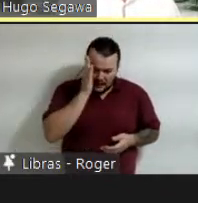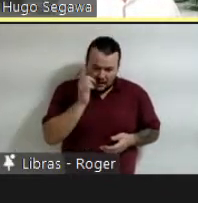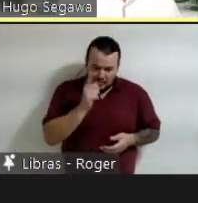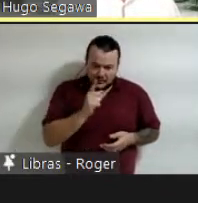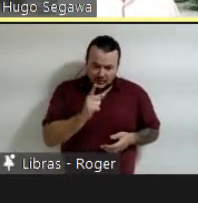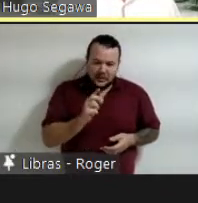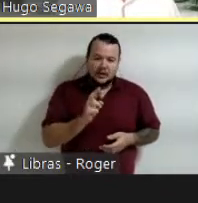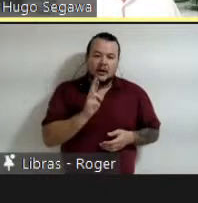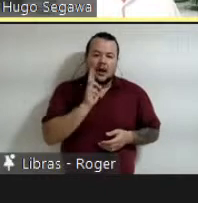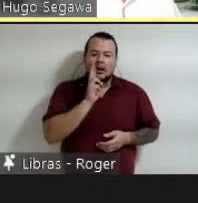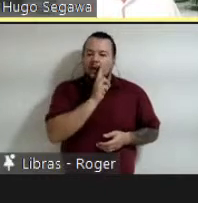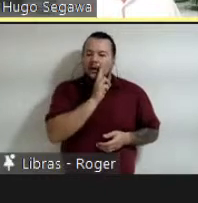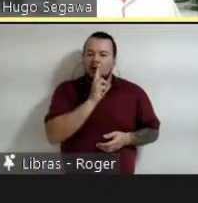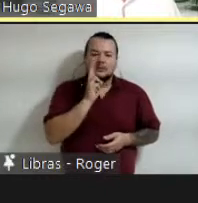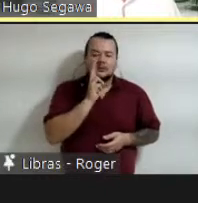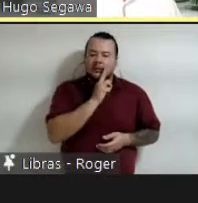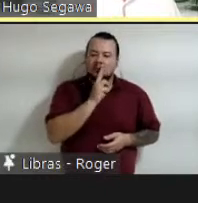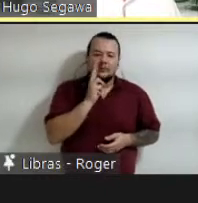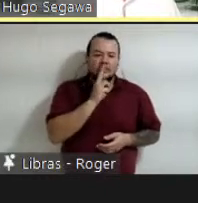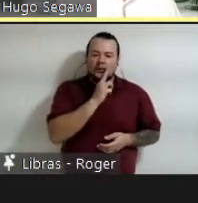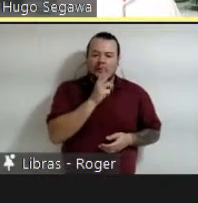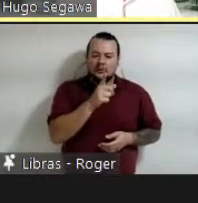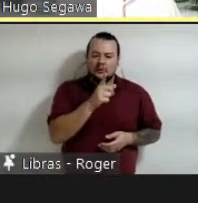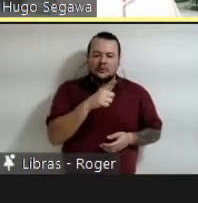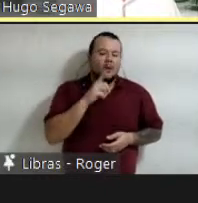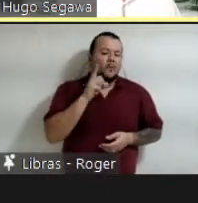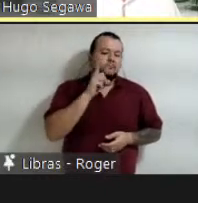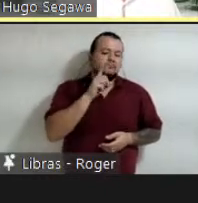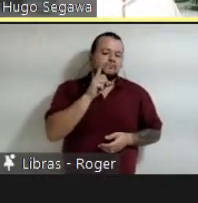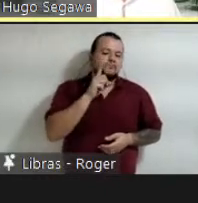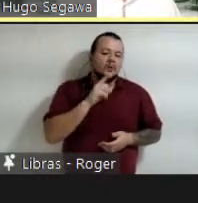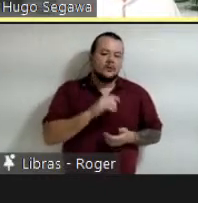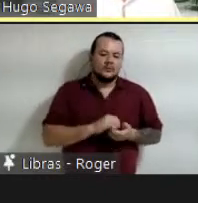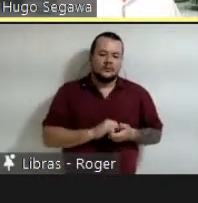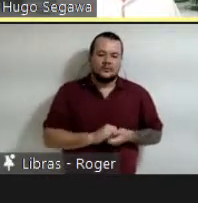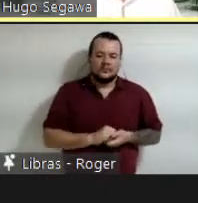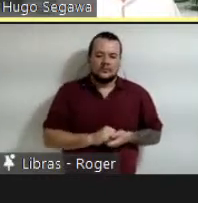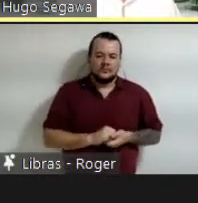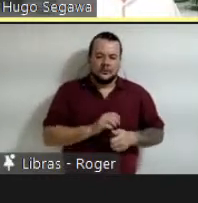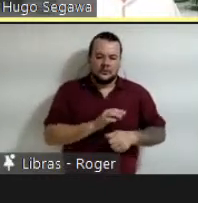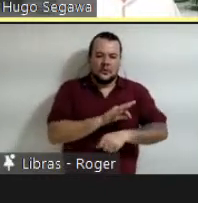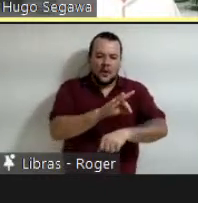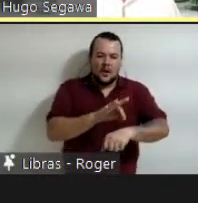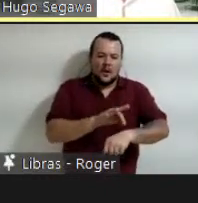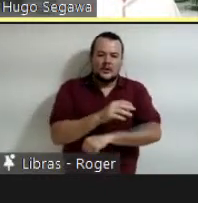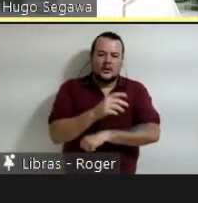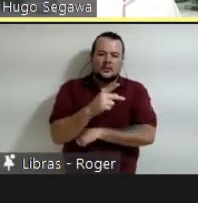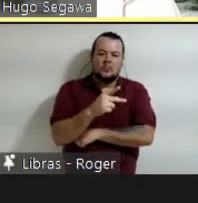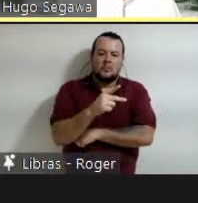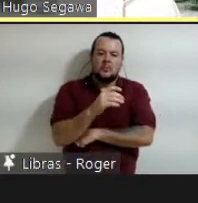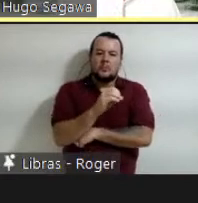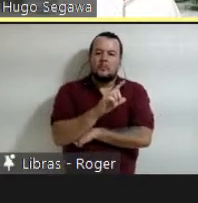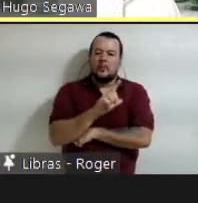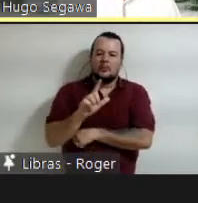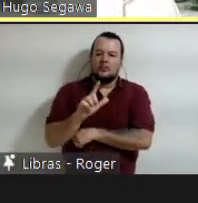de Los Angeles, né? Desse arquiteto Paul Revere Williams.